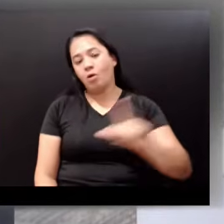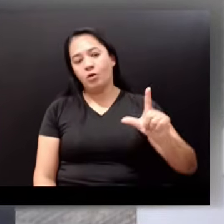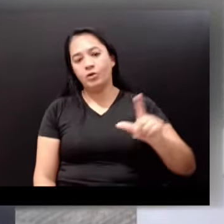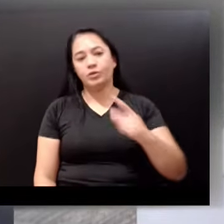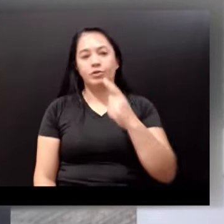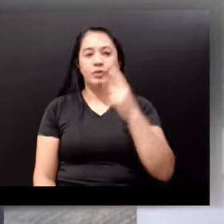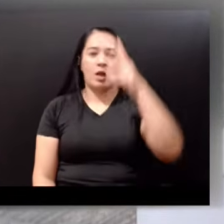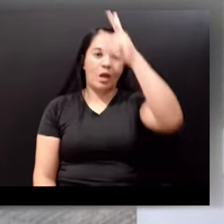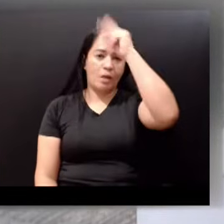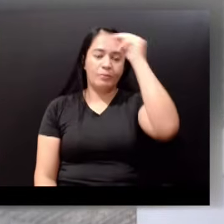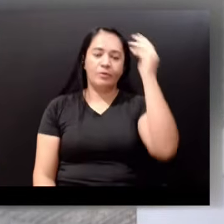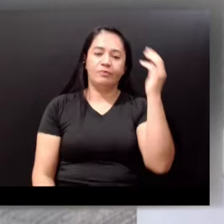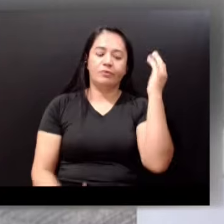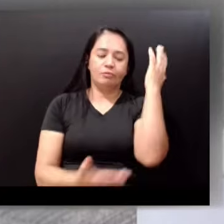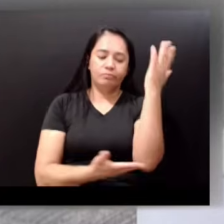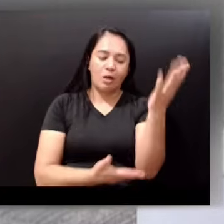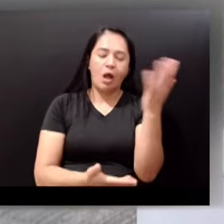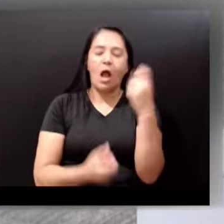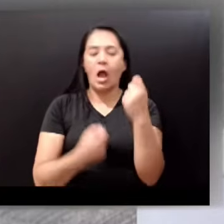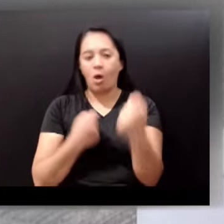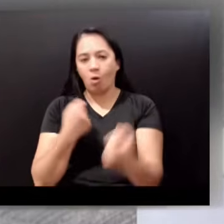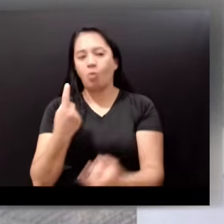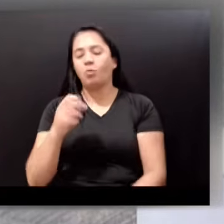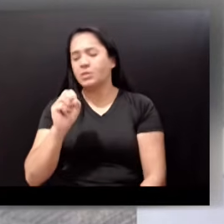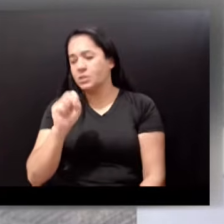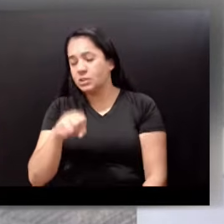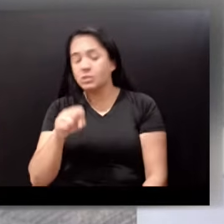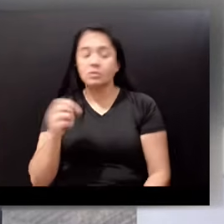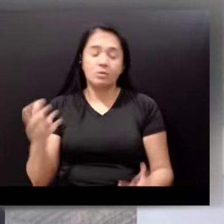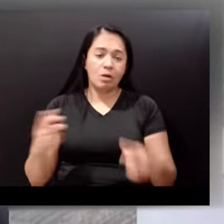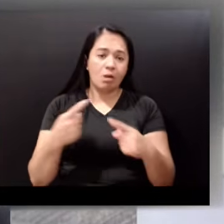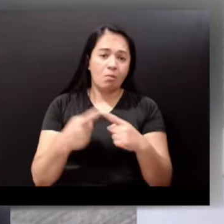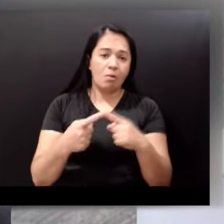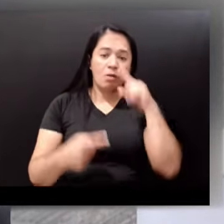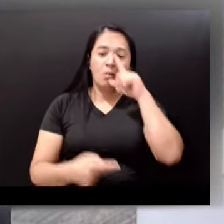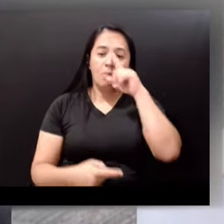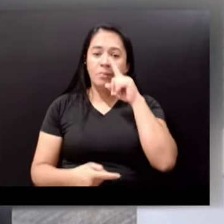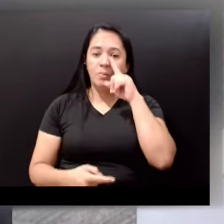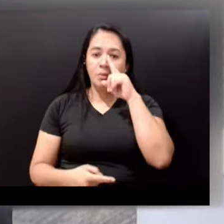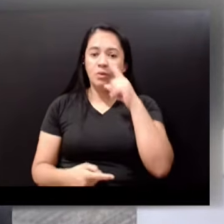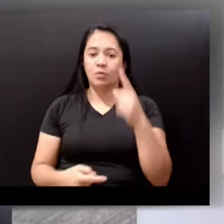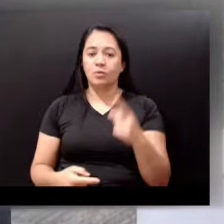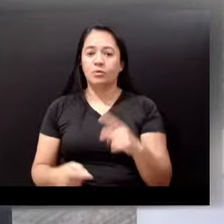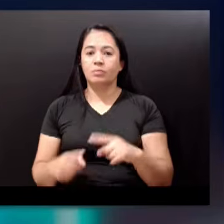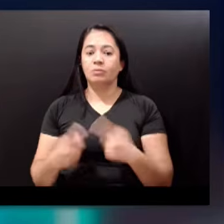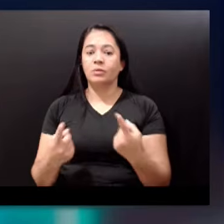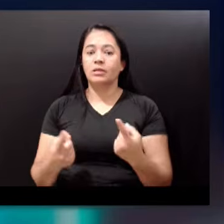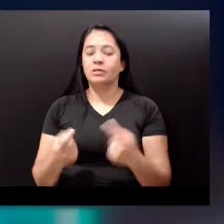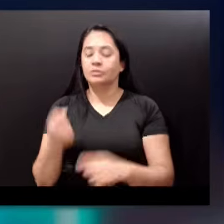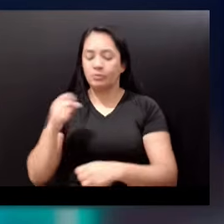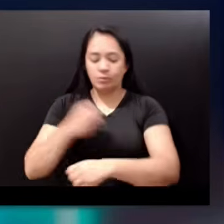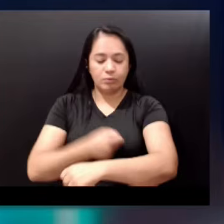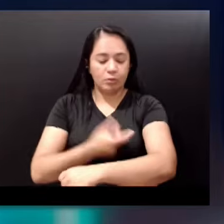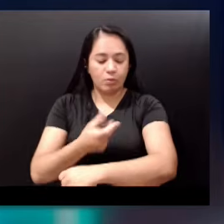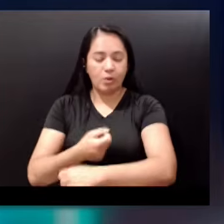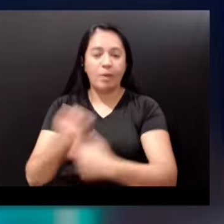condenadas, é obrigado a tirar árvores que podem causar algum acidente, tem que retirar, mas o plantio também é necessário que haja. A